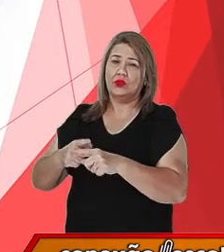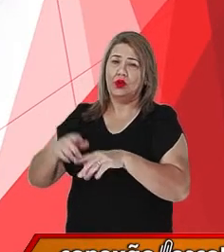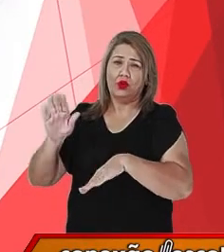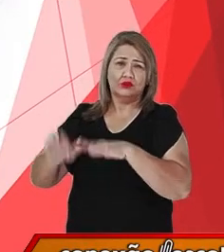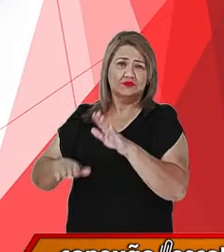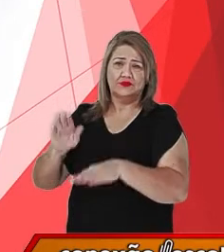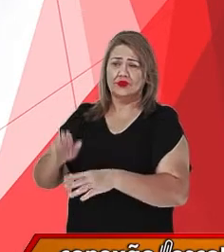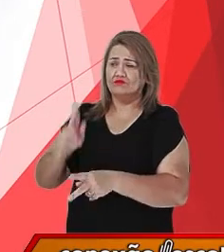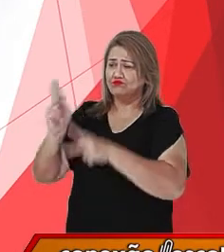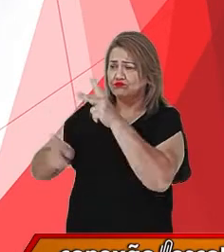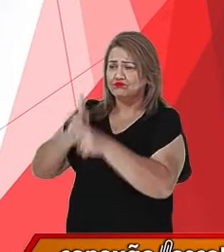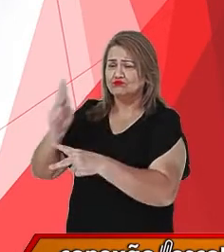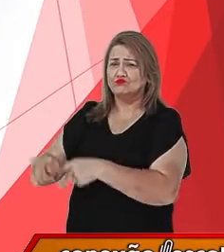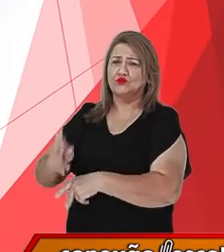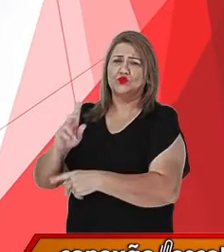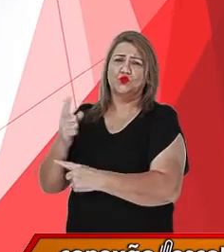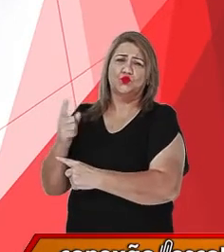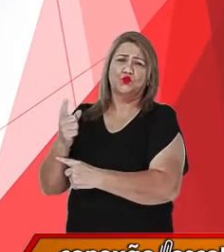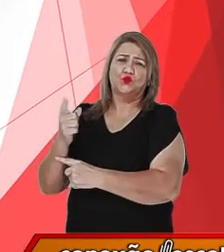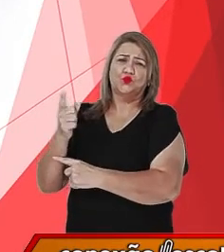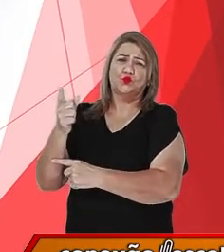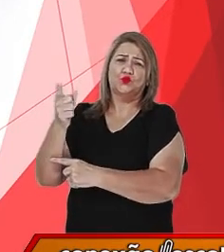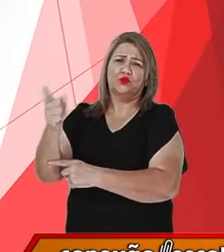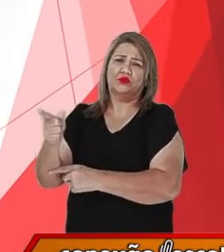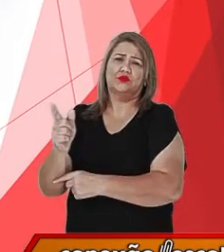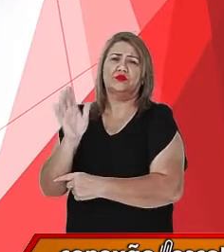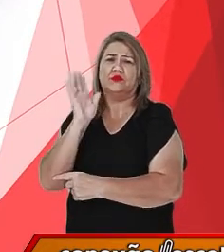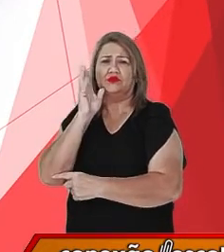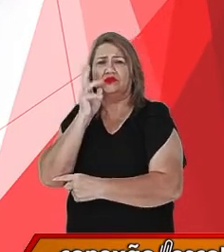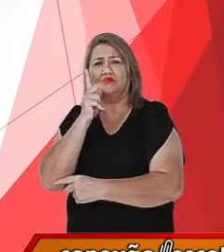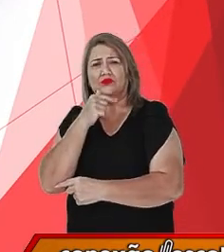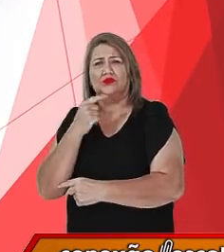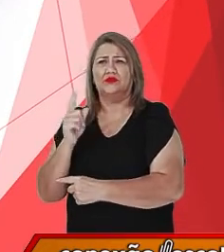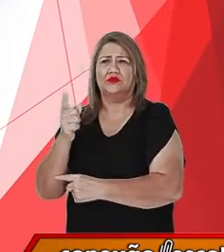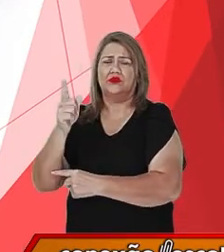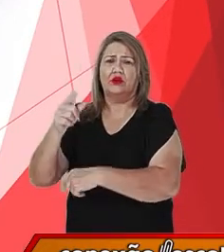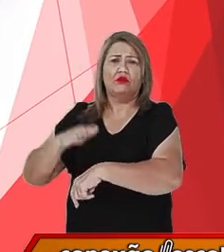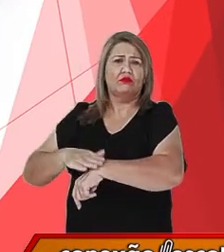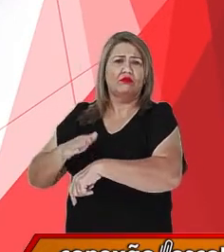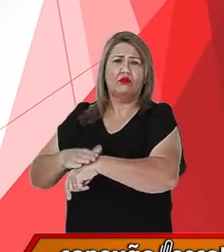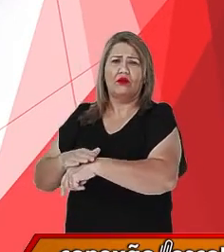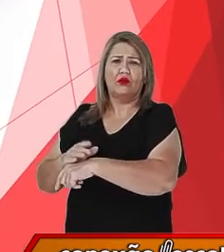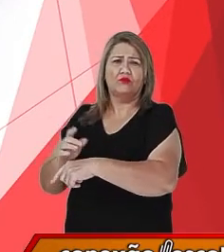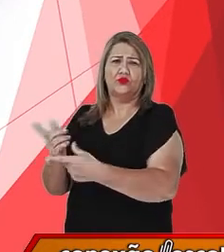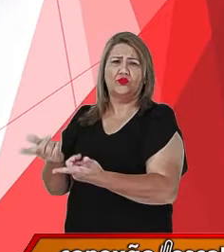era vantajoso colocar lá uma locomotiva para percorrer um curto